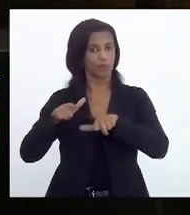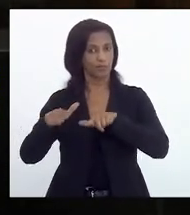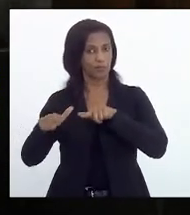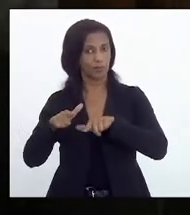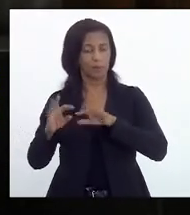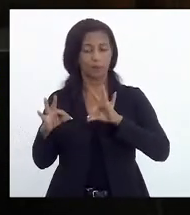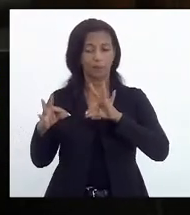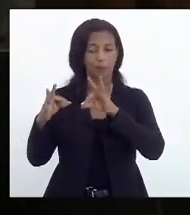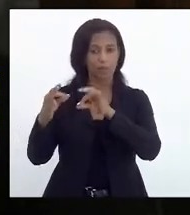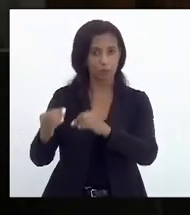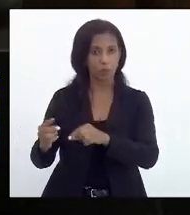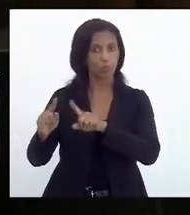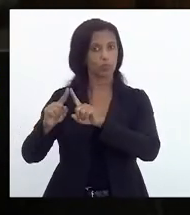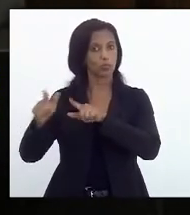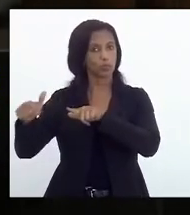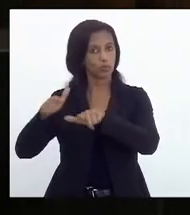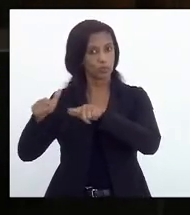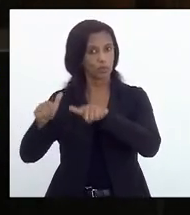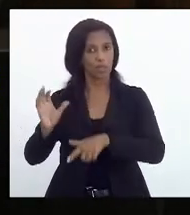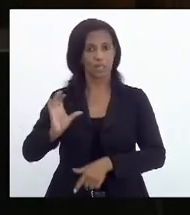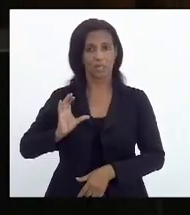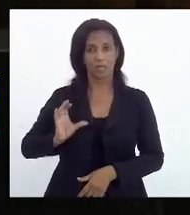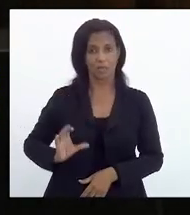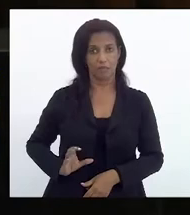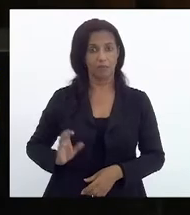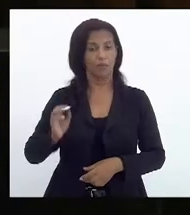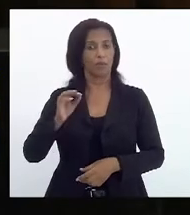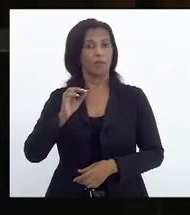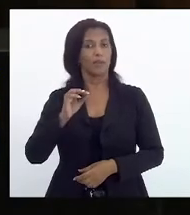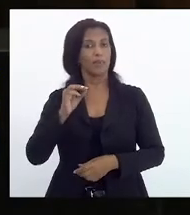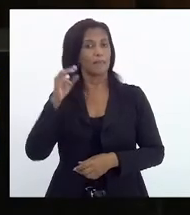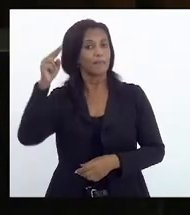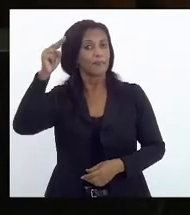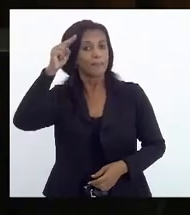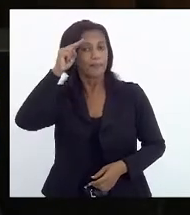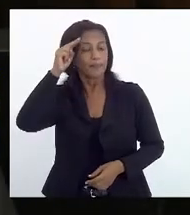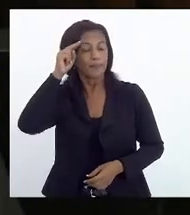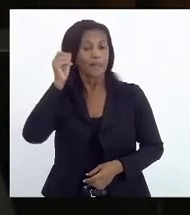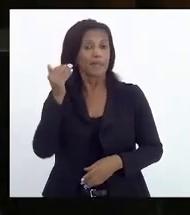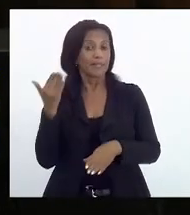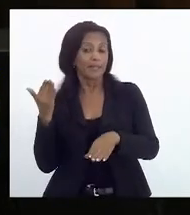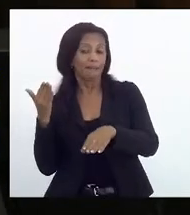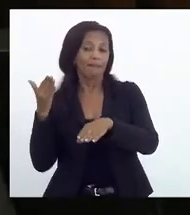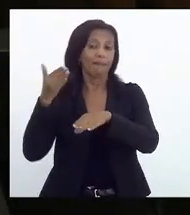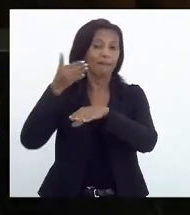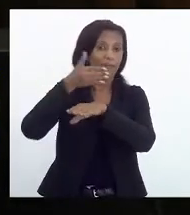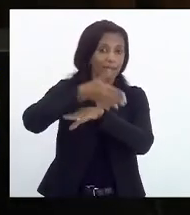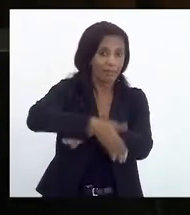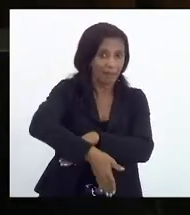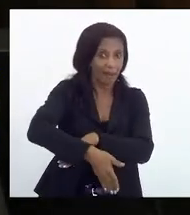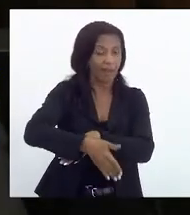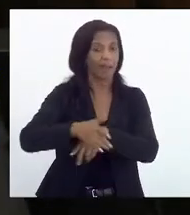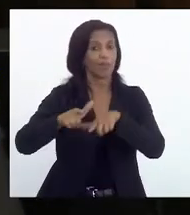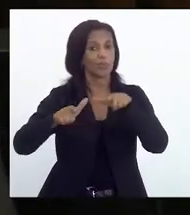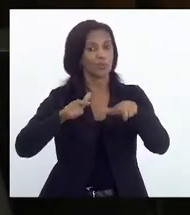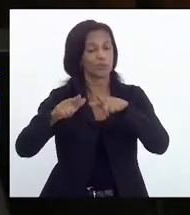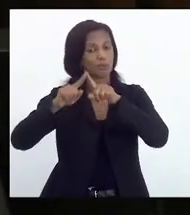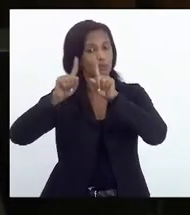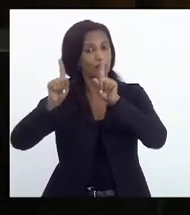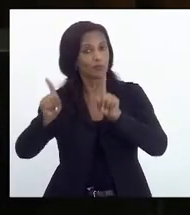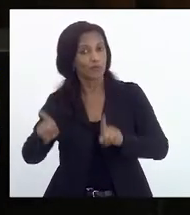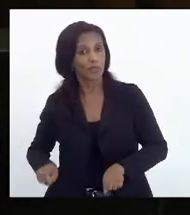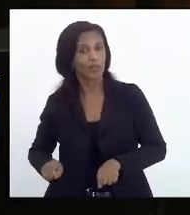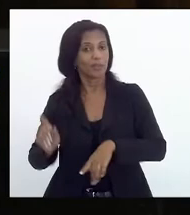para todos os servidores civis e militares que vierem a ingressar no serviço público